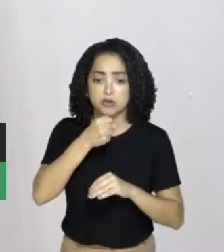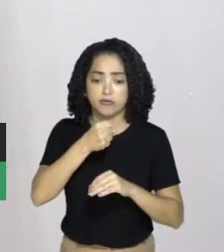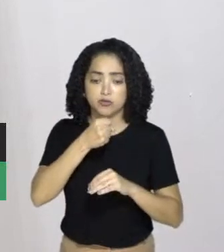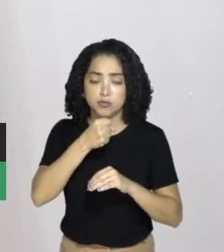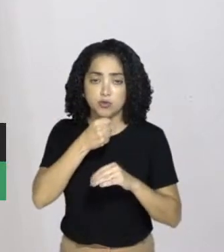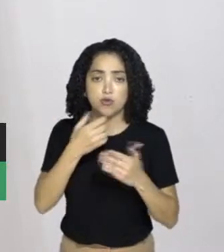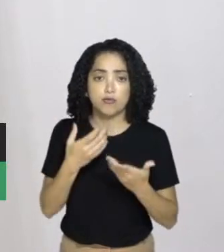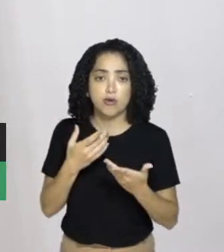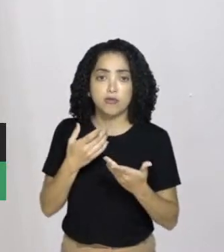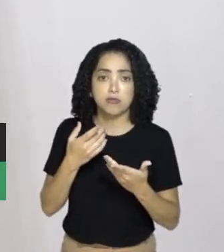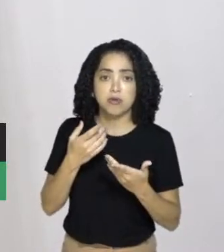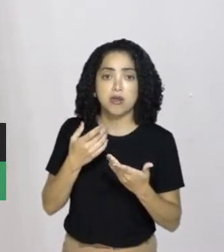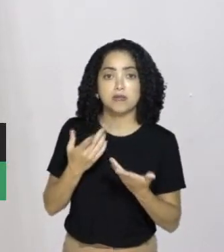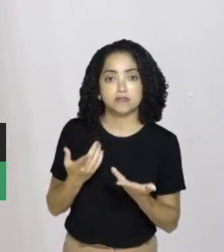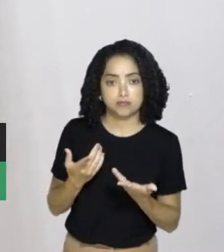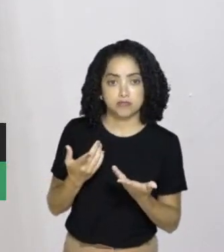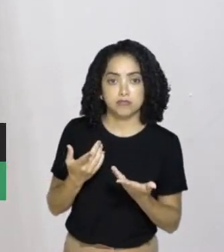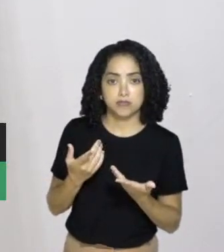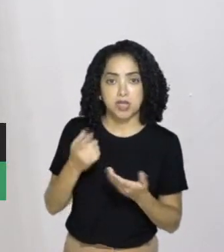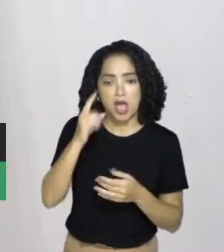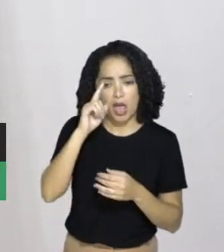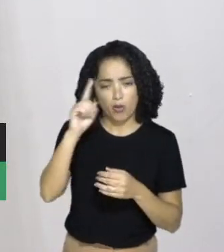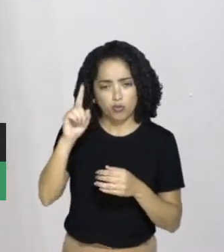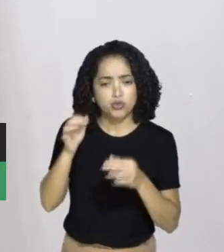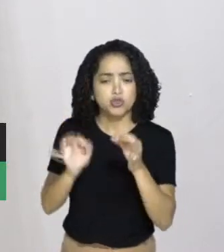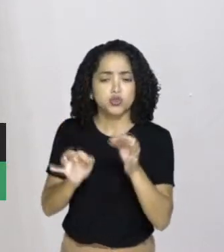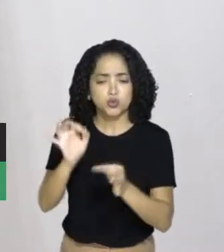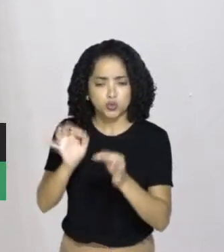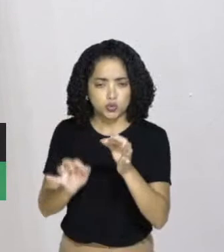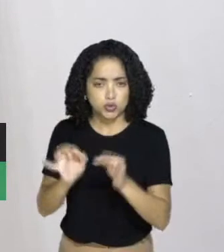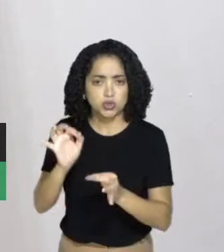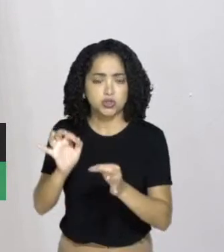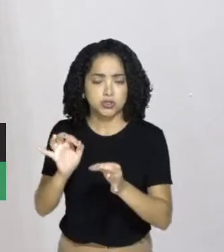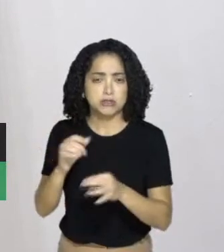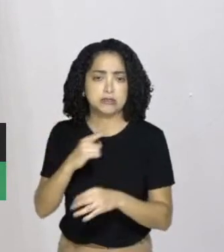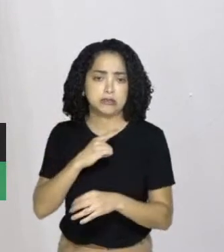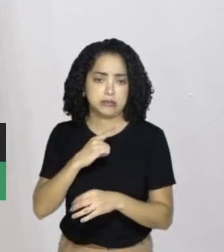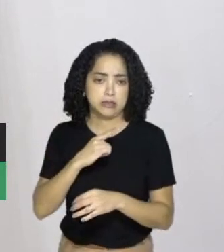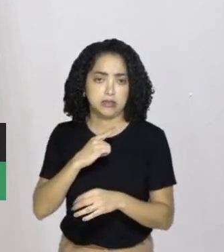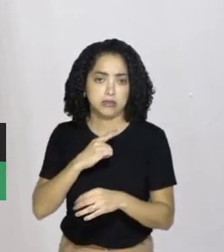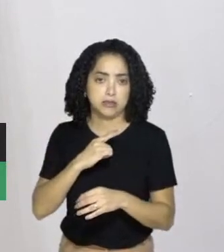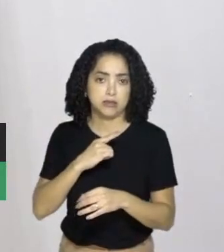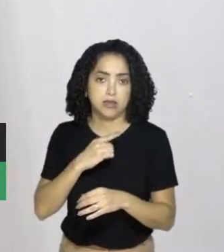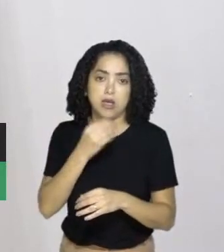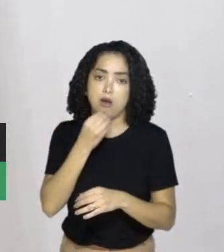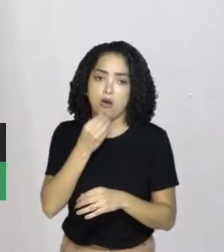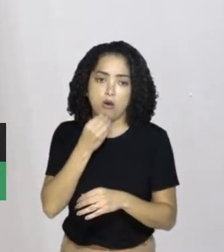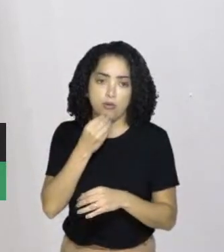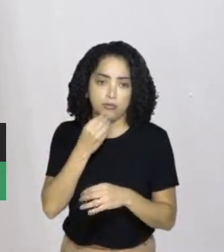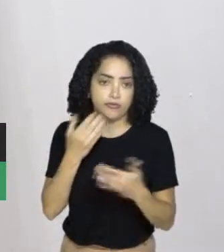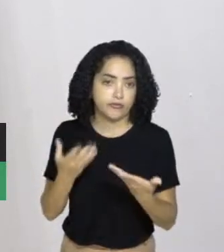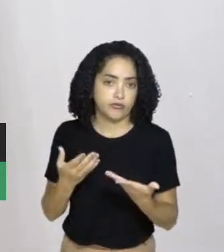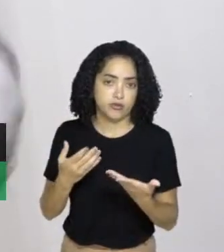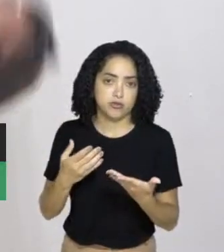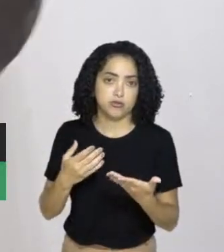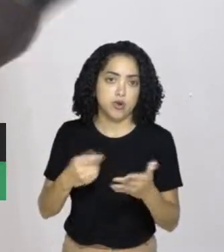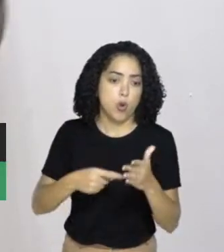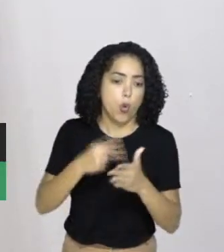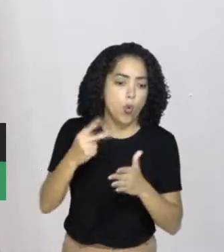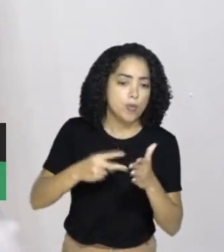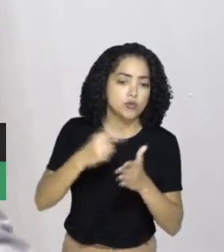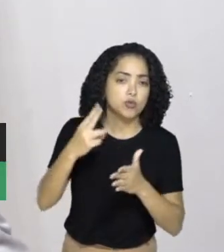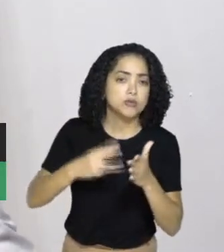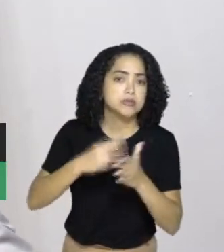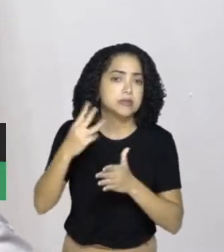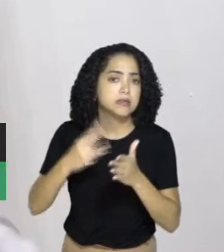um dia vai se fazer justiça. É óbvio, vai com primeira, segunda, terceira instância e vai